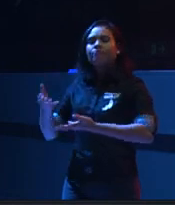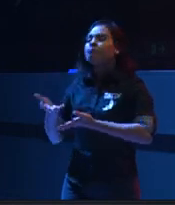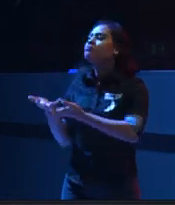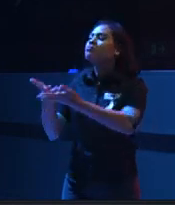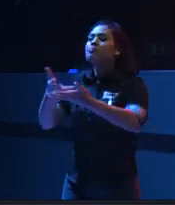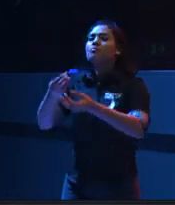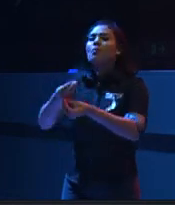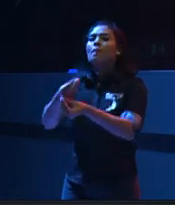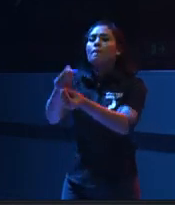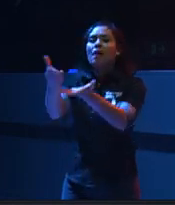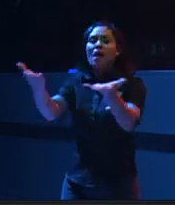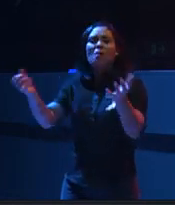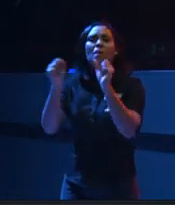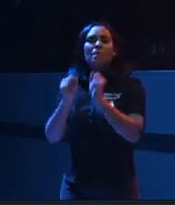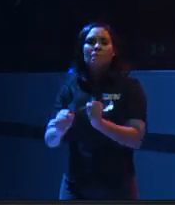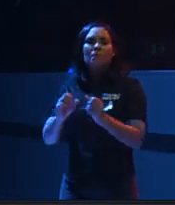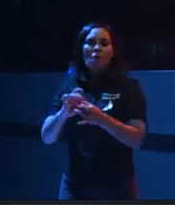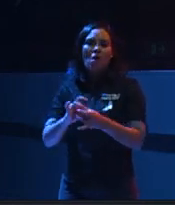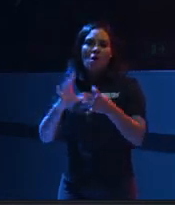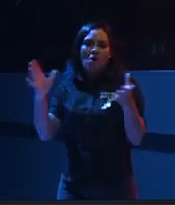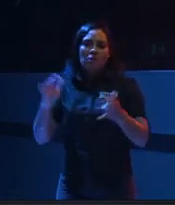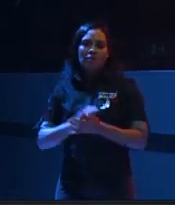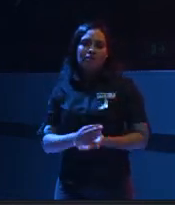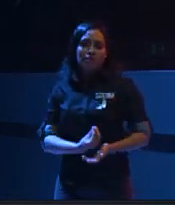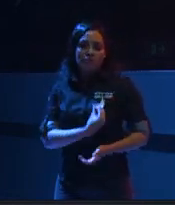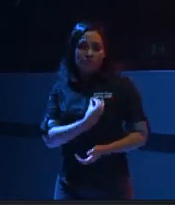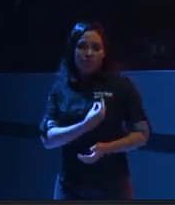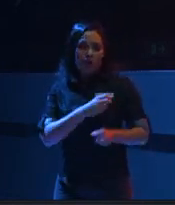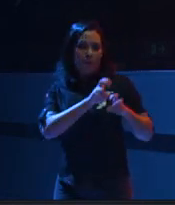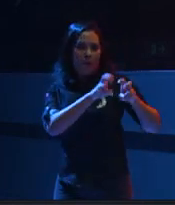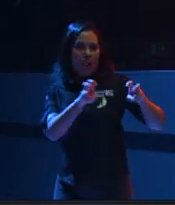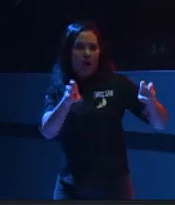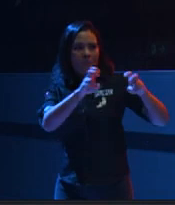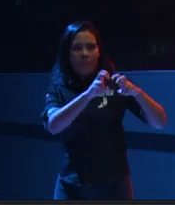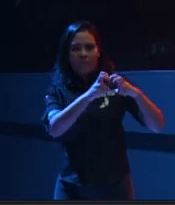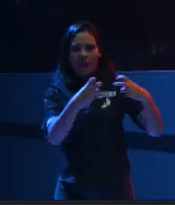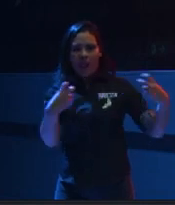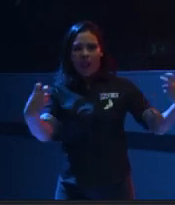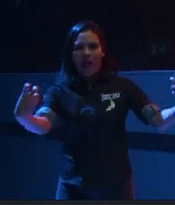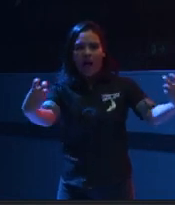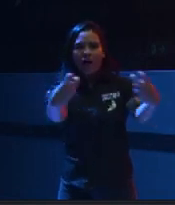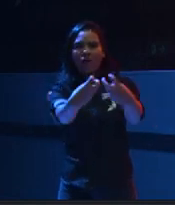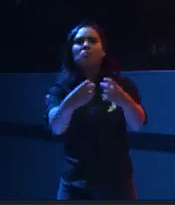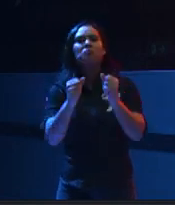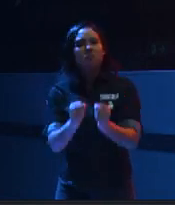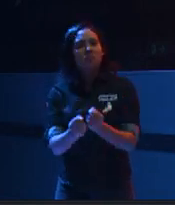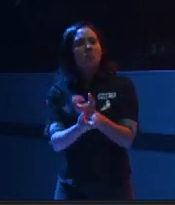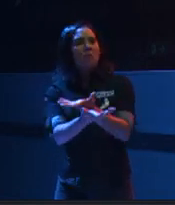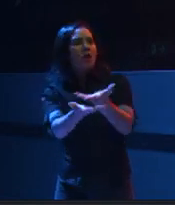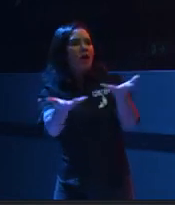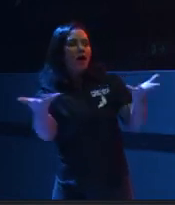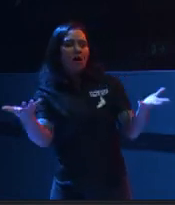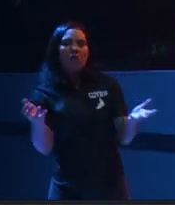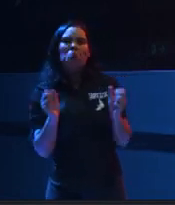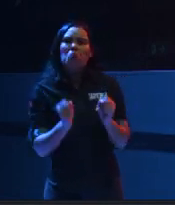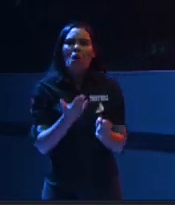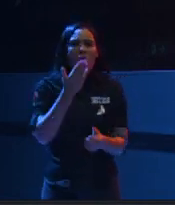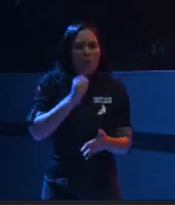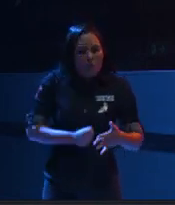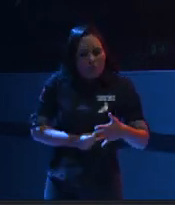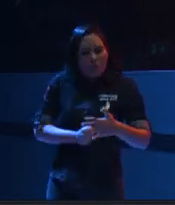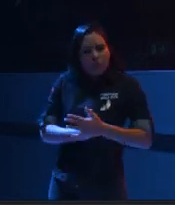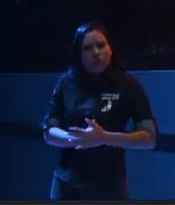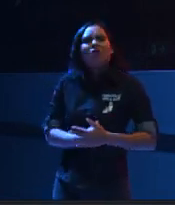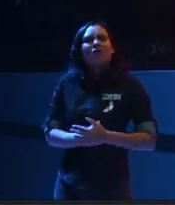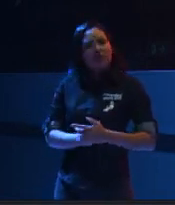repartiu entre os que estavam assentados tanto quanto queriam e